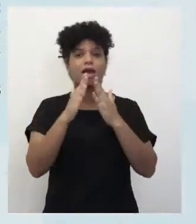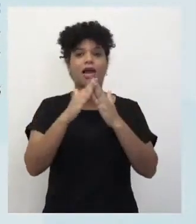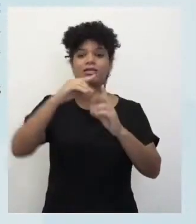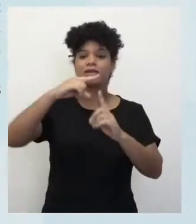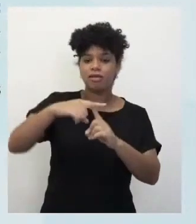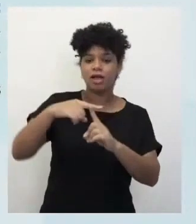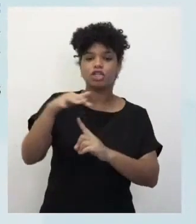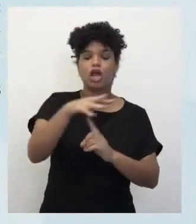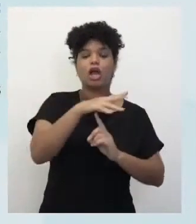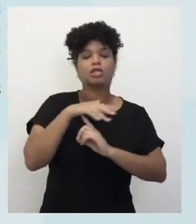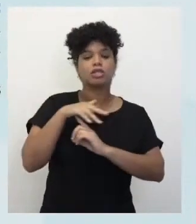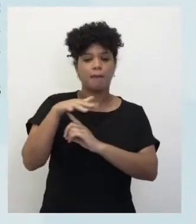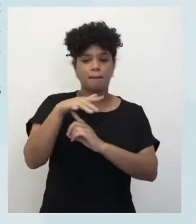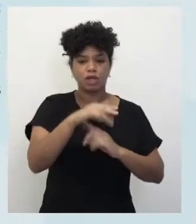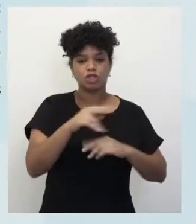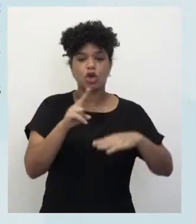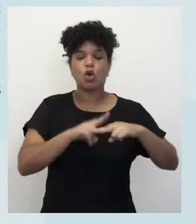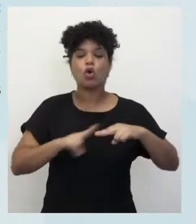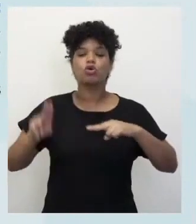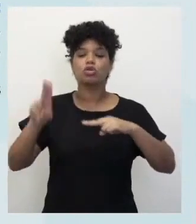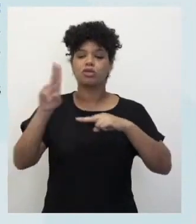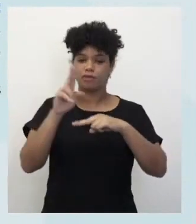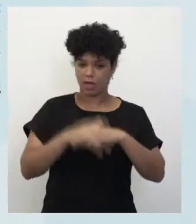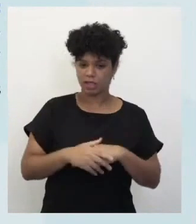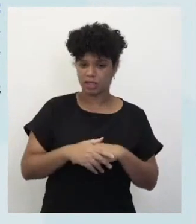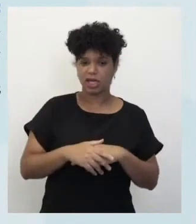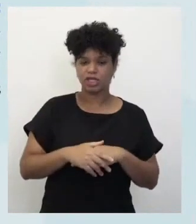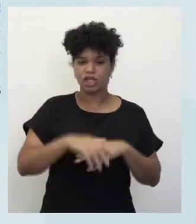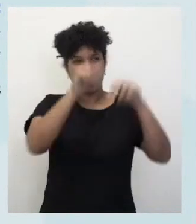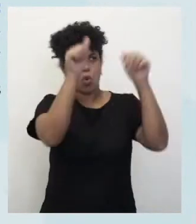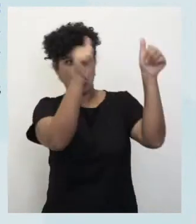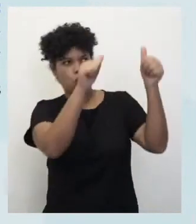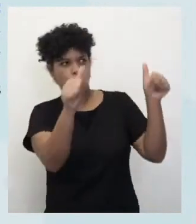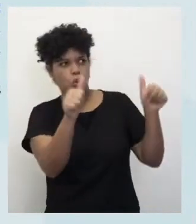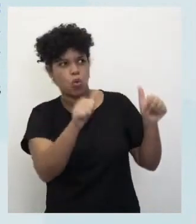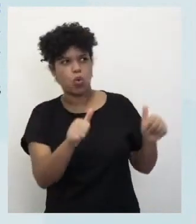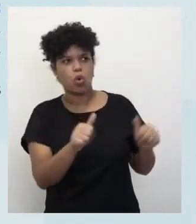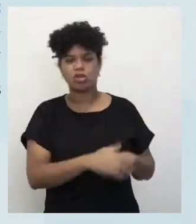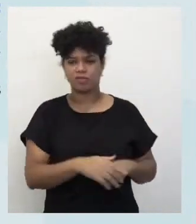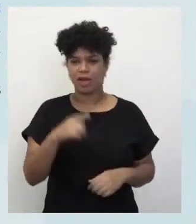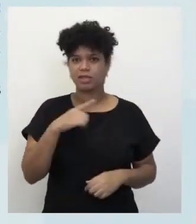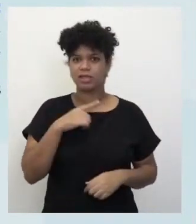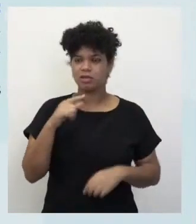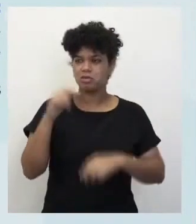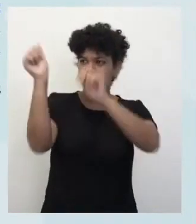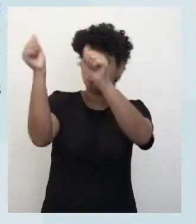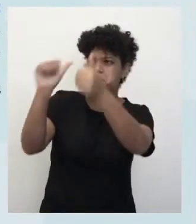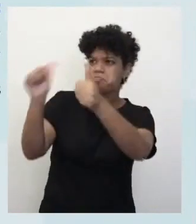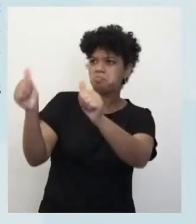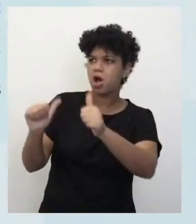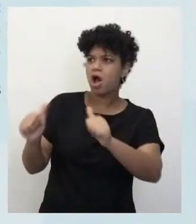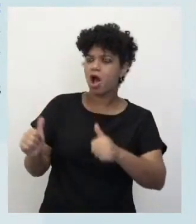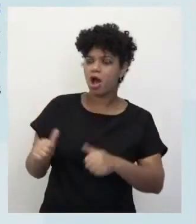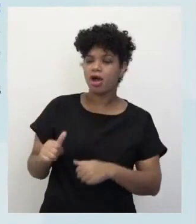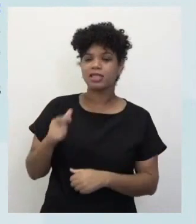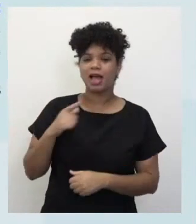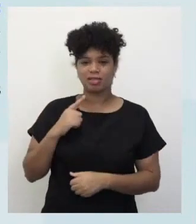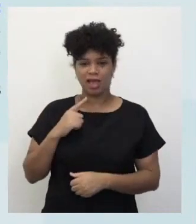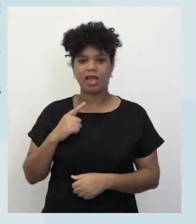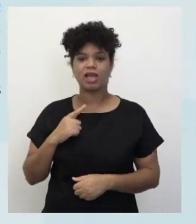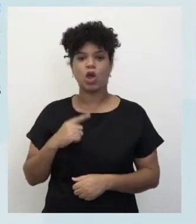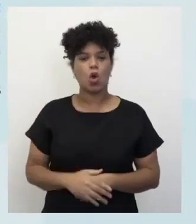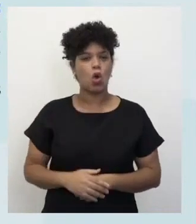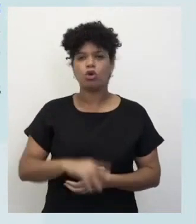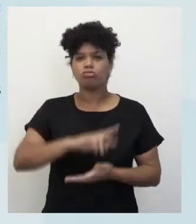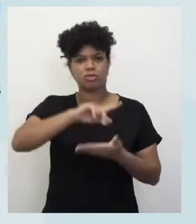as praças, as universidades, os monumentos públicos, né, que a gente vê vários bustos, né, estátuas, esculturas